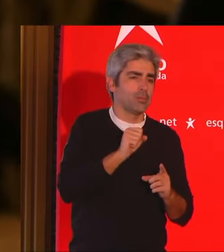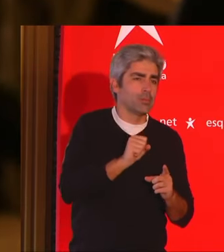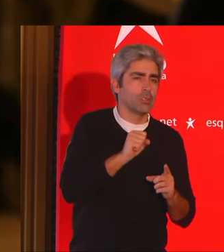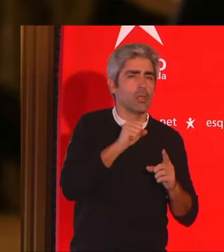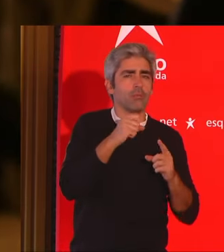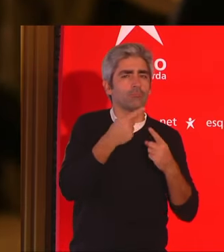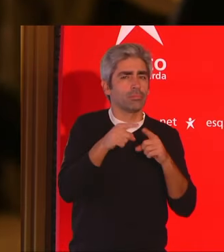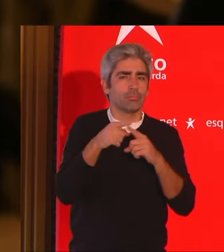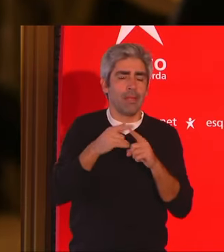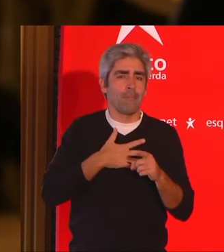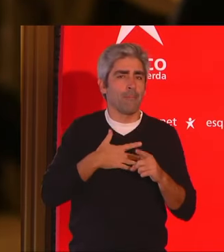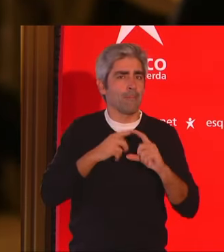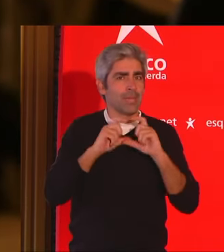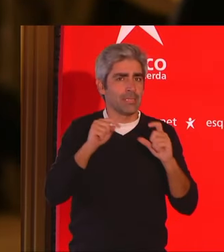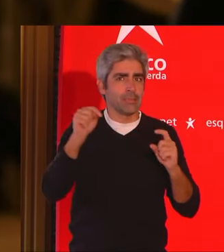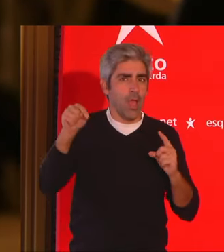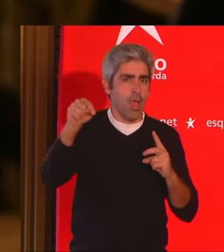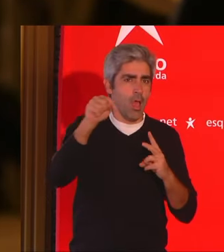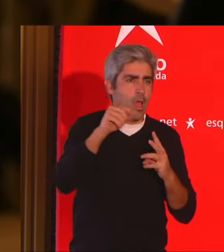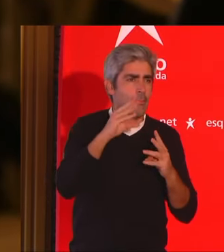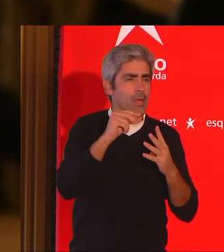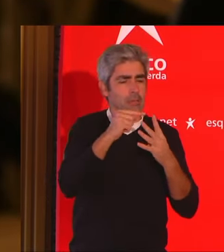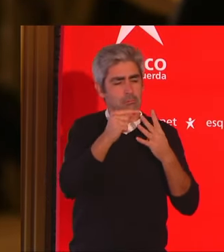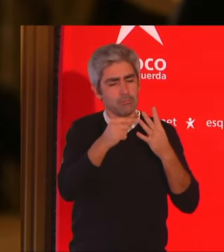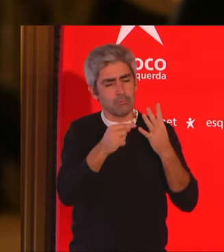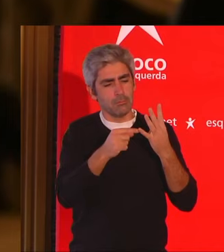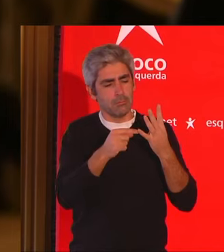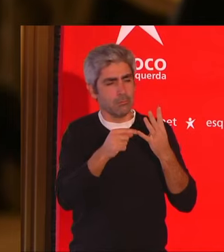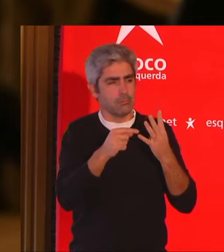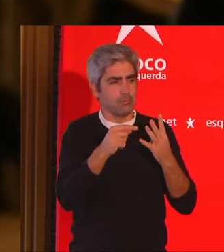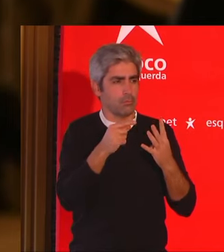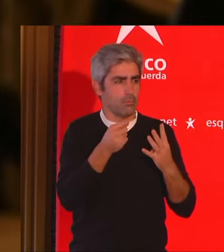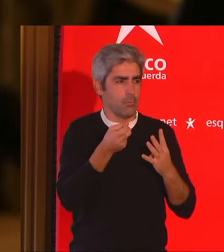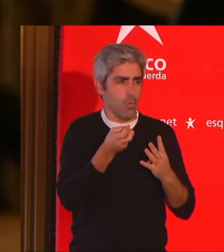Young, PricewaterhouseCoopers, e qual é a outra, não me lembro,